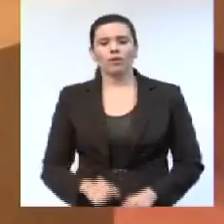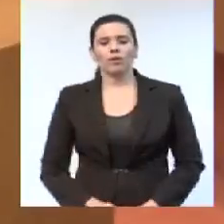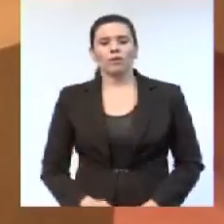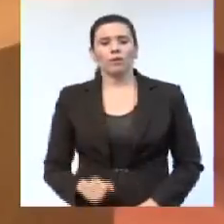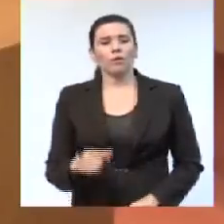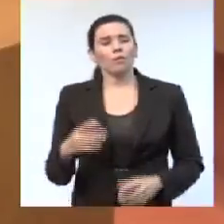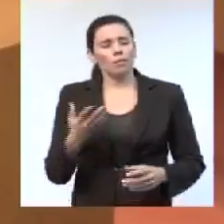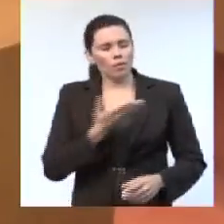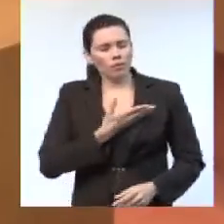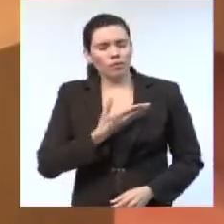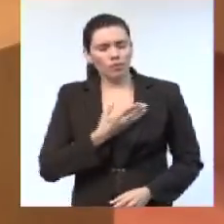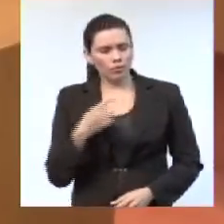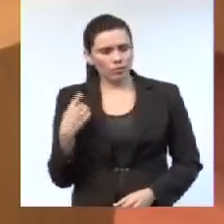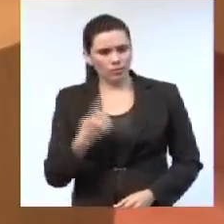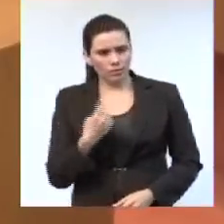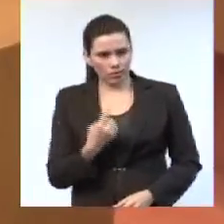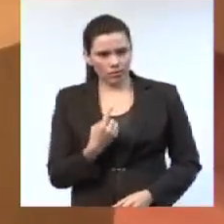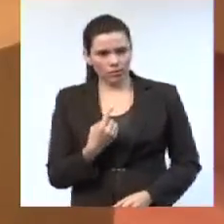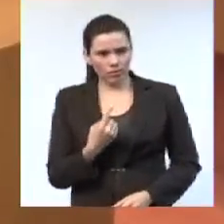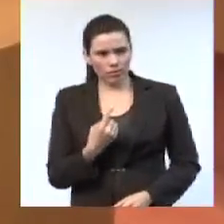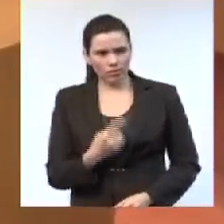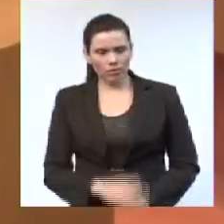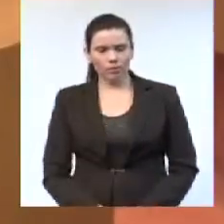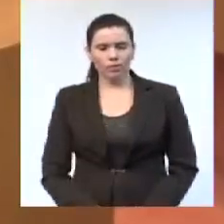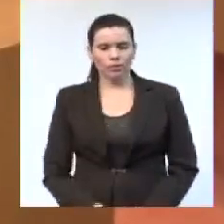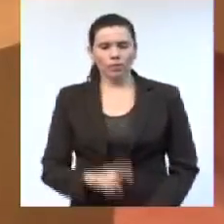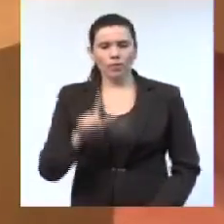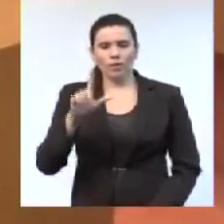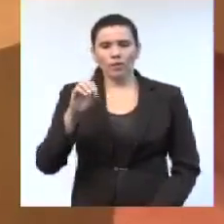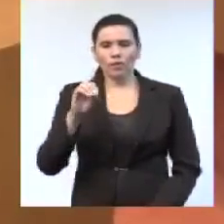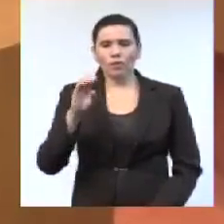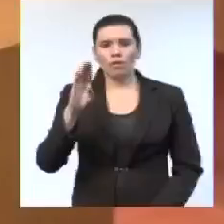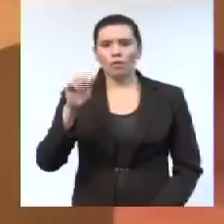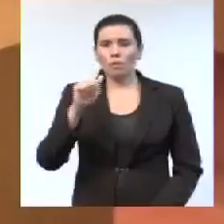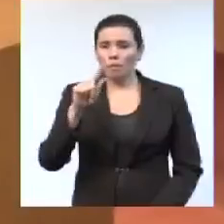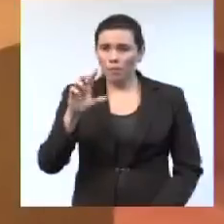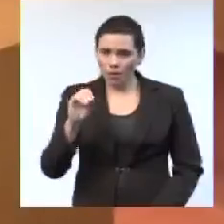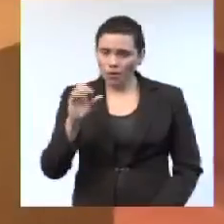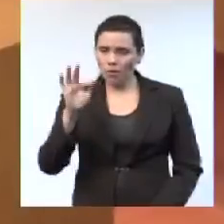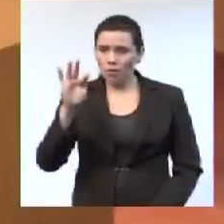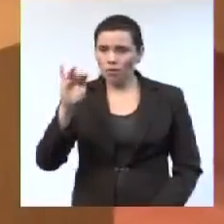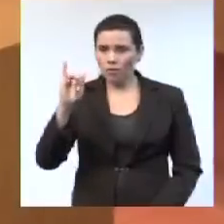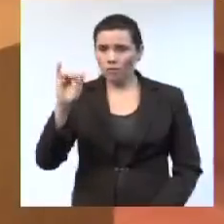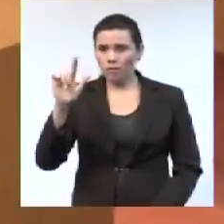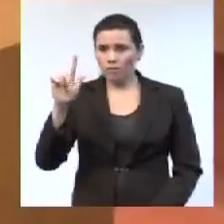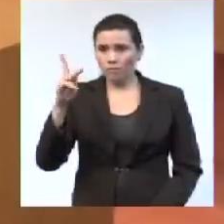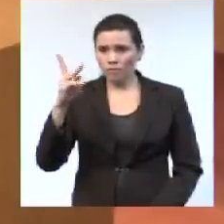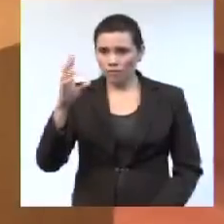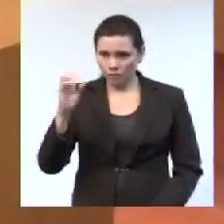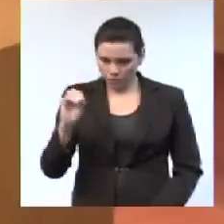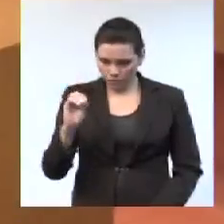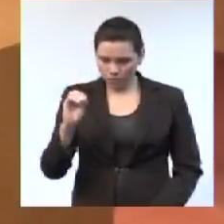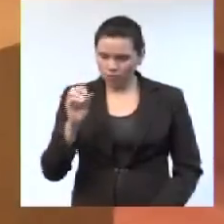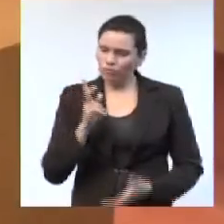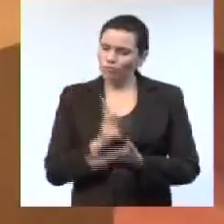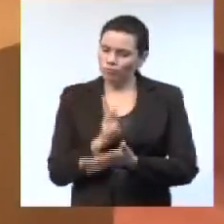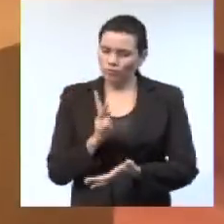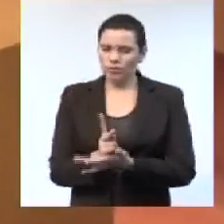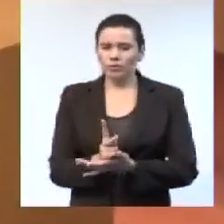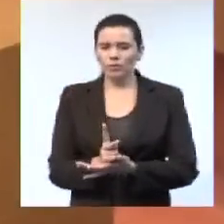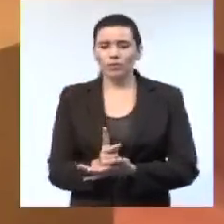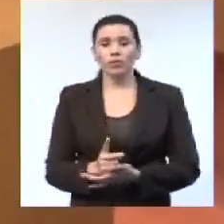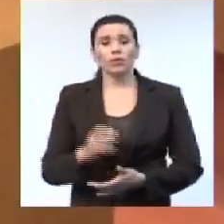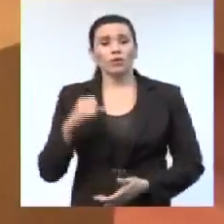companheiro nosso. E nós, desde o primeiro momento do governador Lobão Filho, diga-se de passagem, o deputado Roberto Costa, o senador